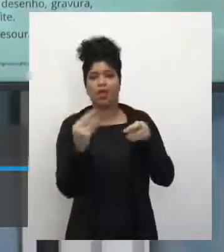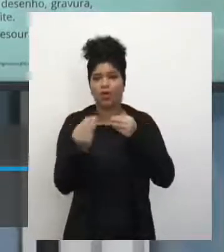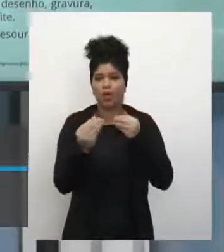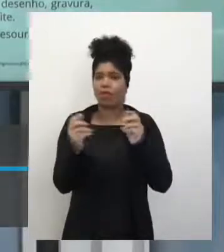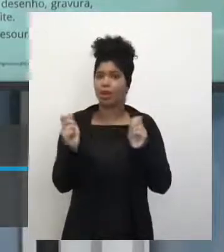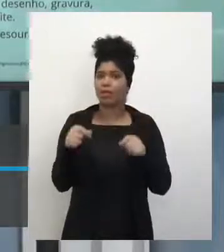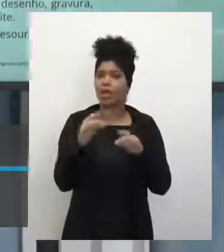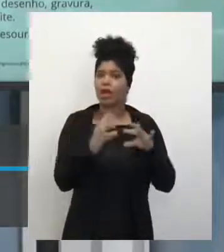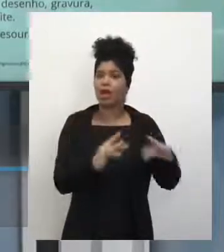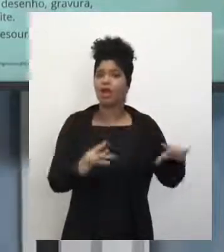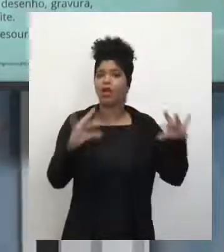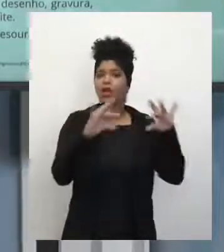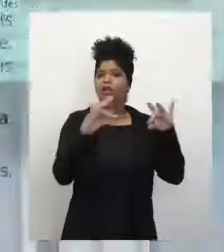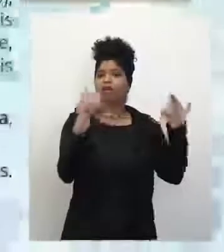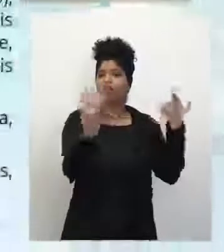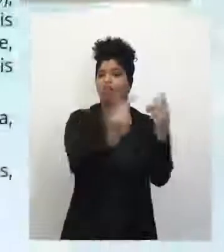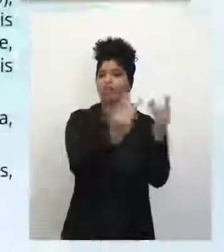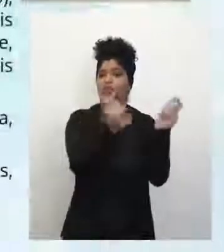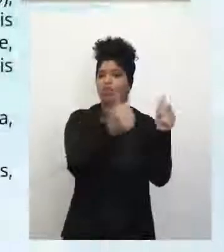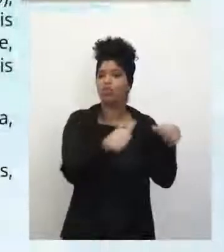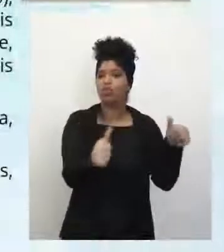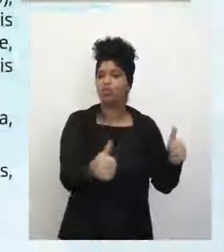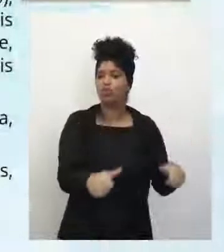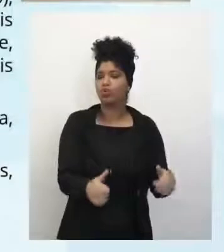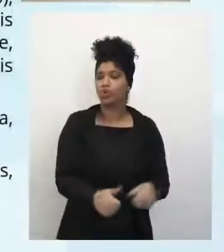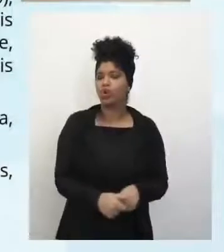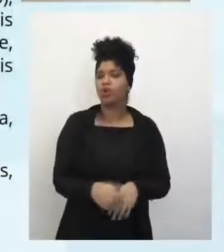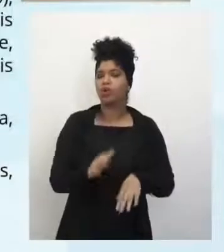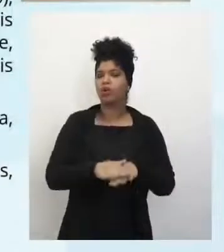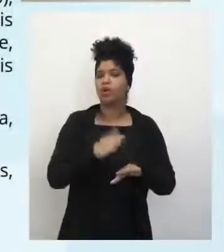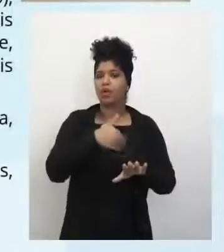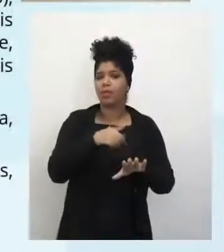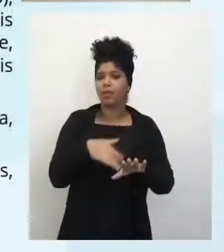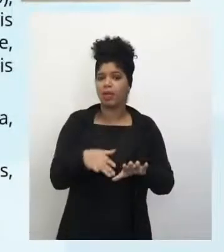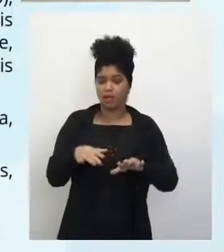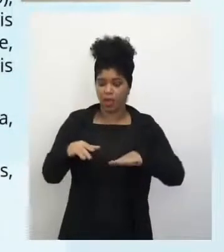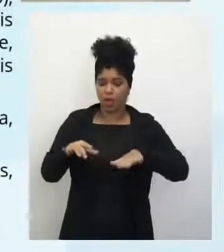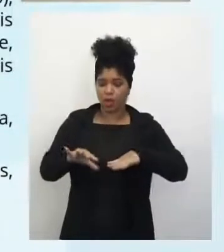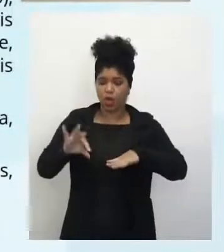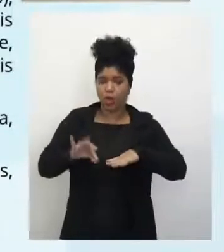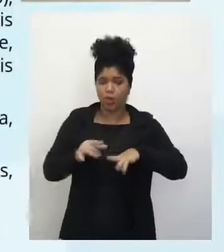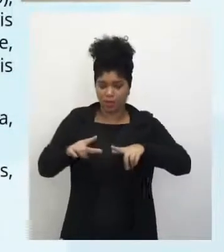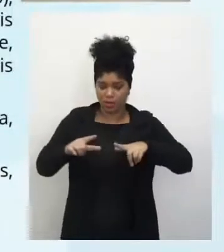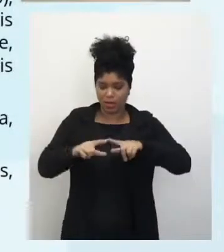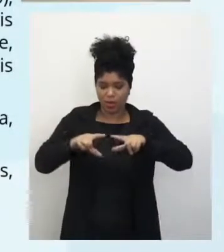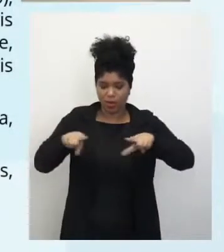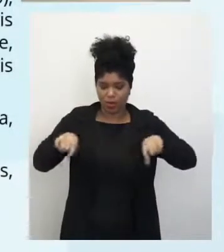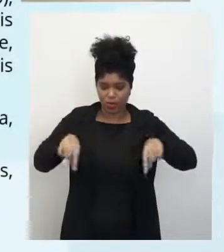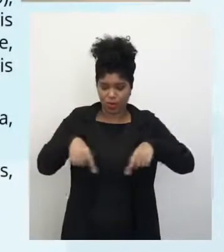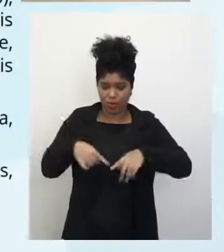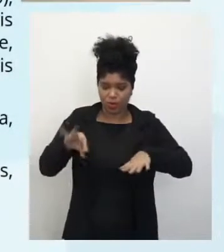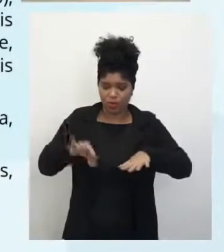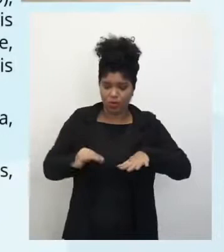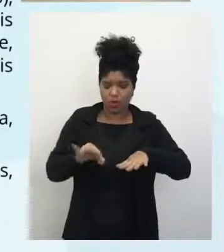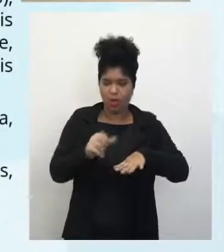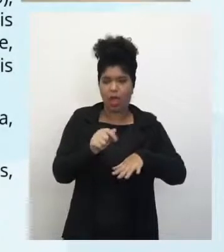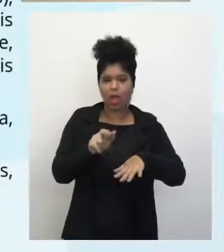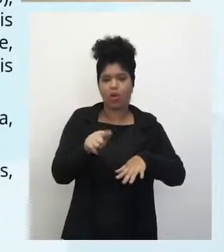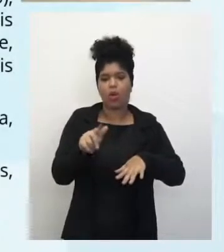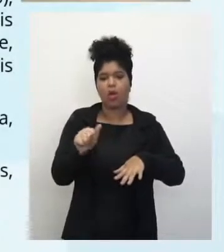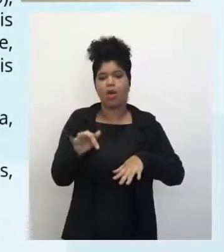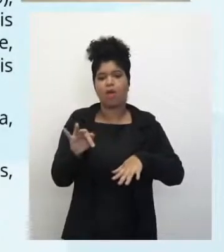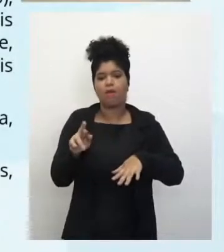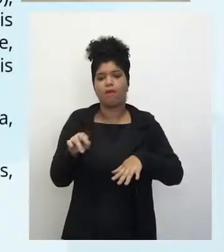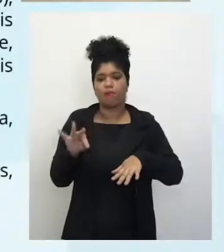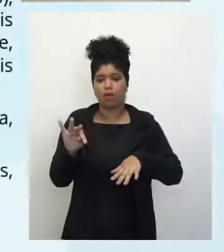usar uma escultura, uma pintura, um desenho, uma gravura, né, um bordado, de repente, né, uma água forte, um grafite. Posso